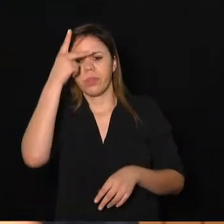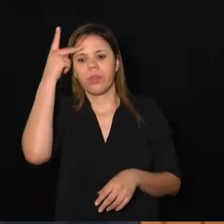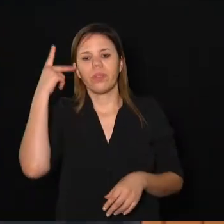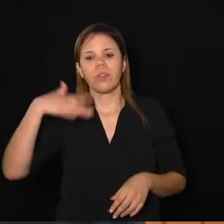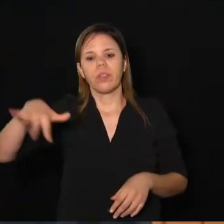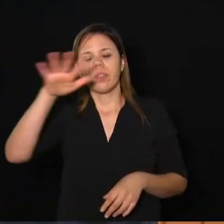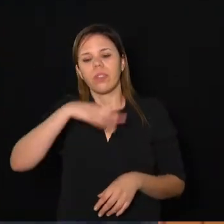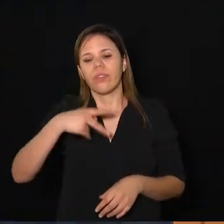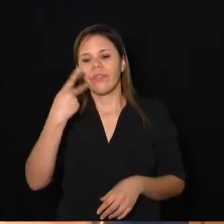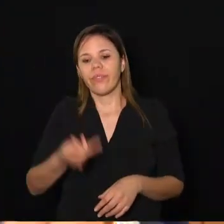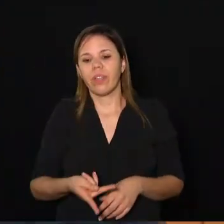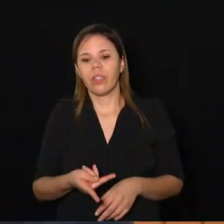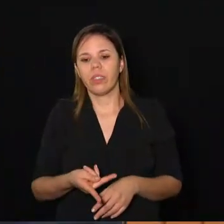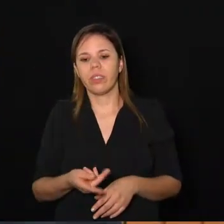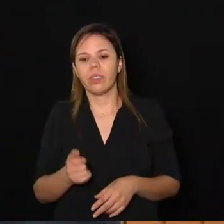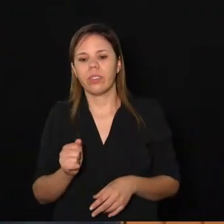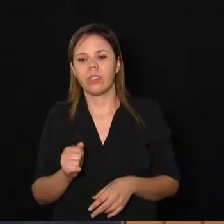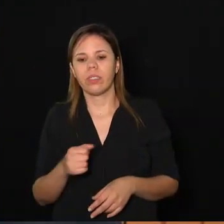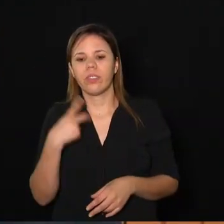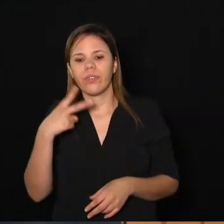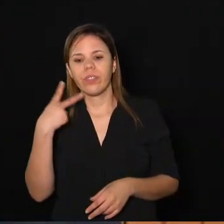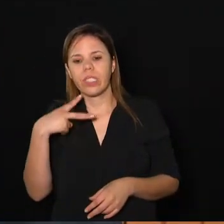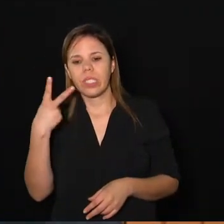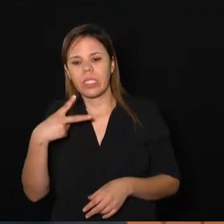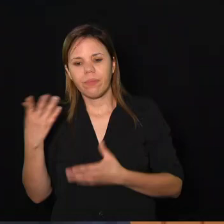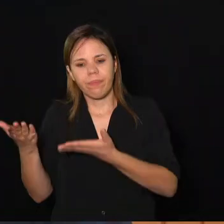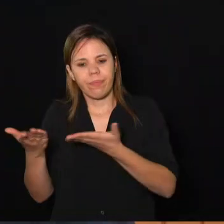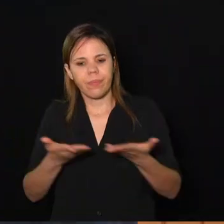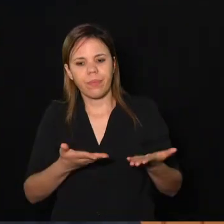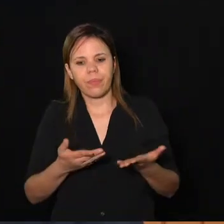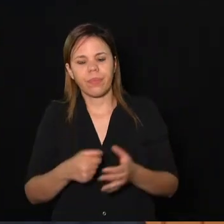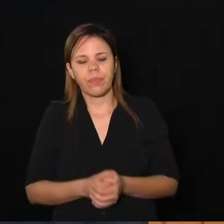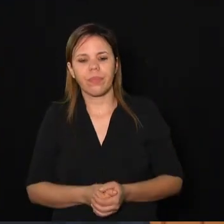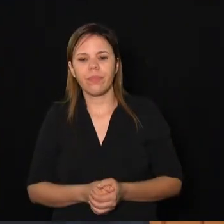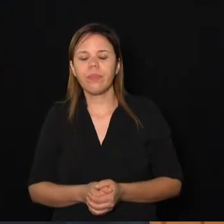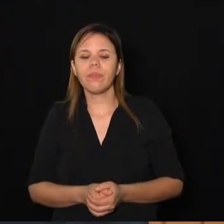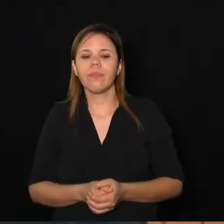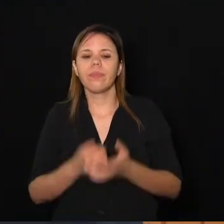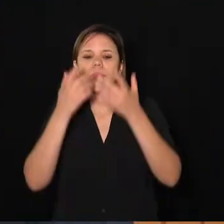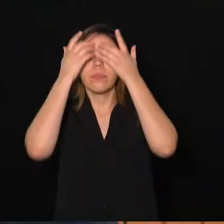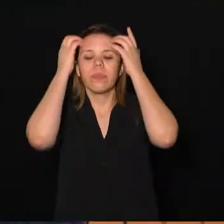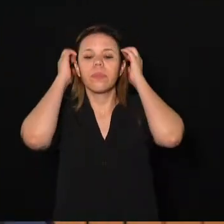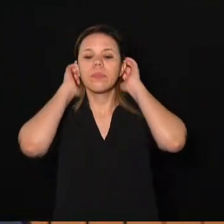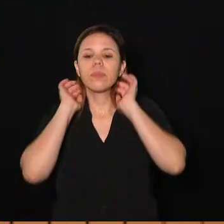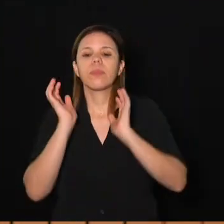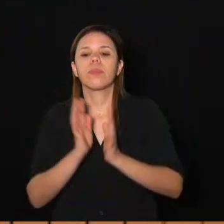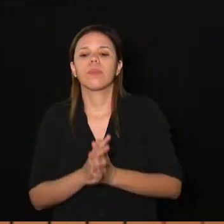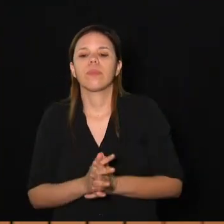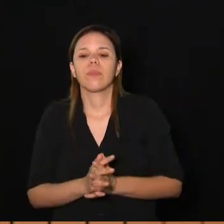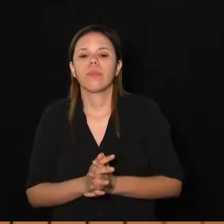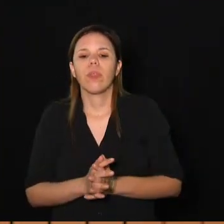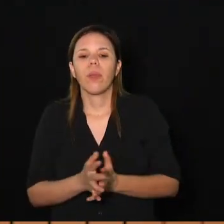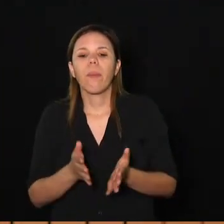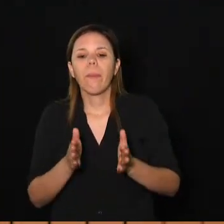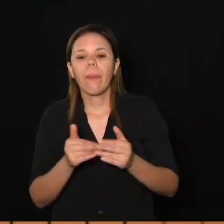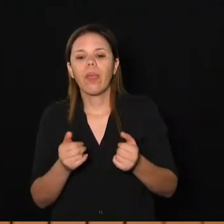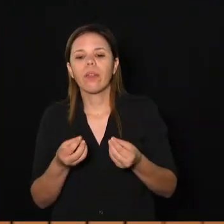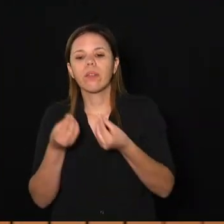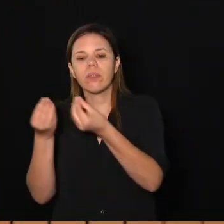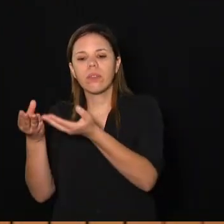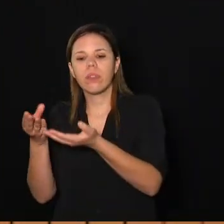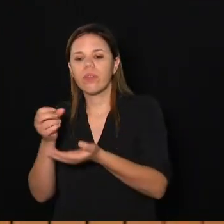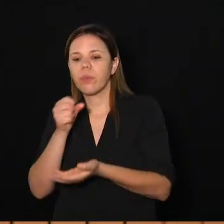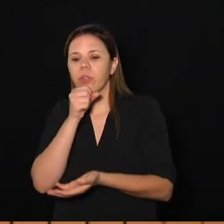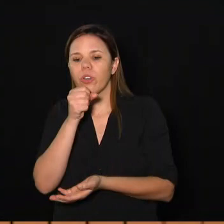aos nobres vereadores e aqui eu indago vossa excelência líder de governo eu peço que levo o microfone por gentileza